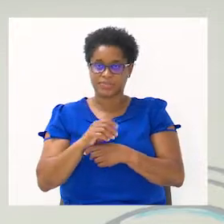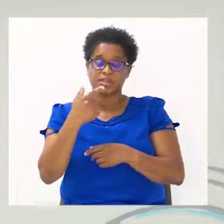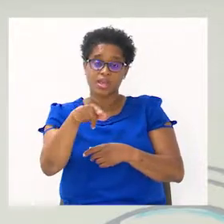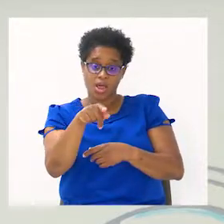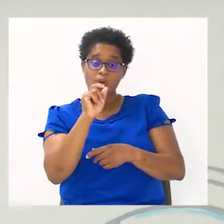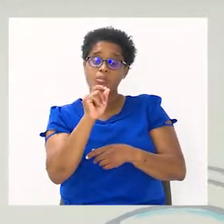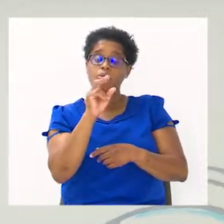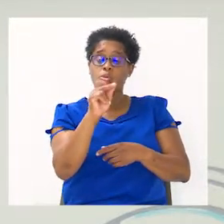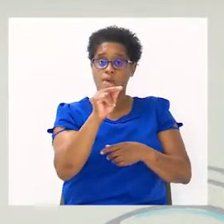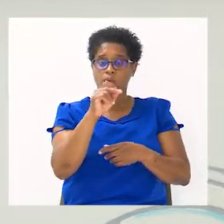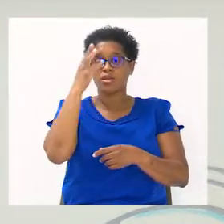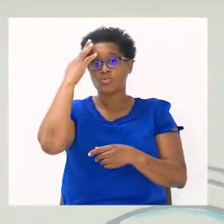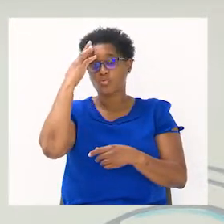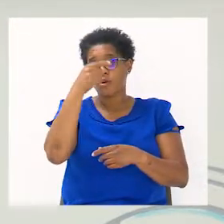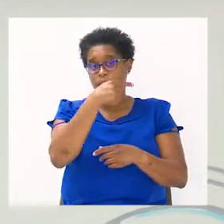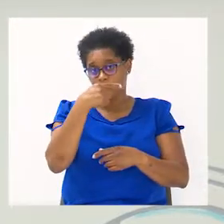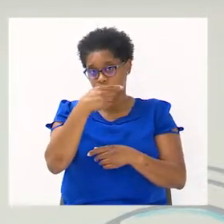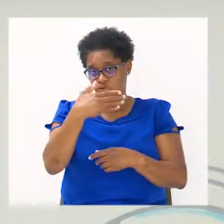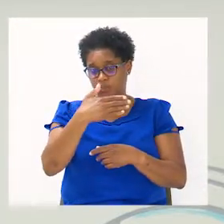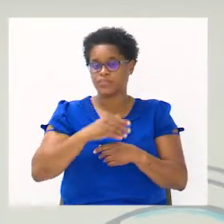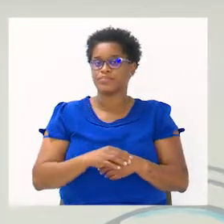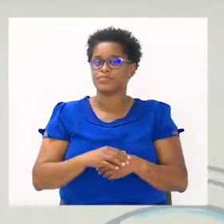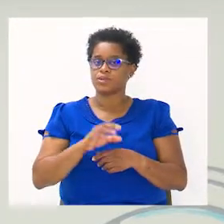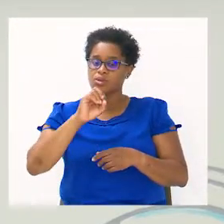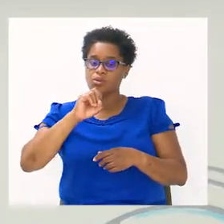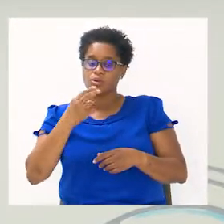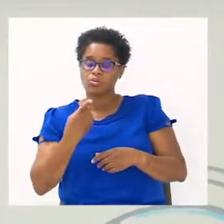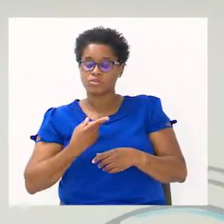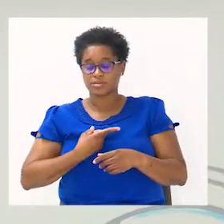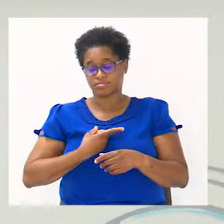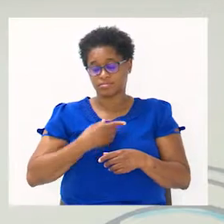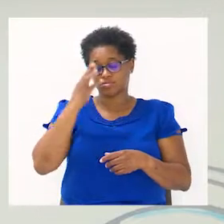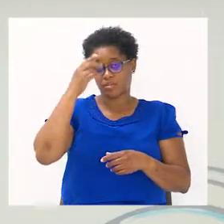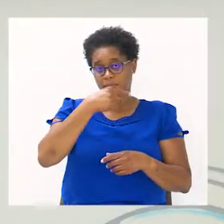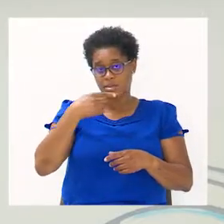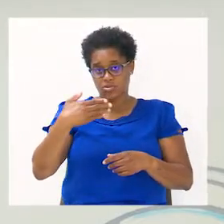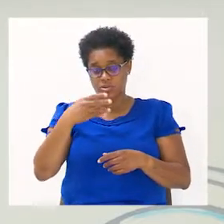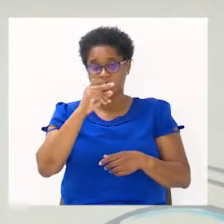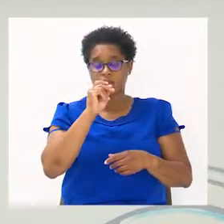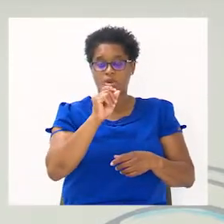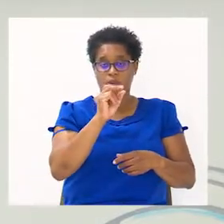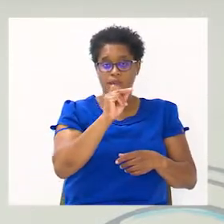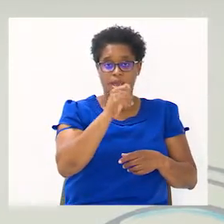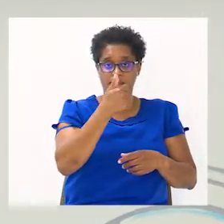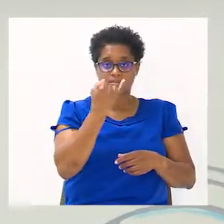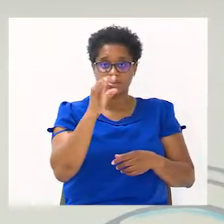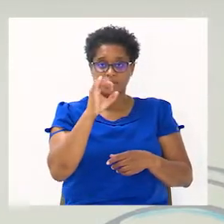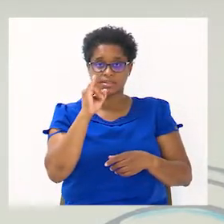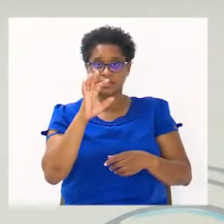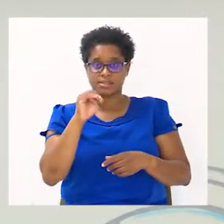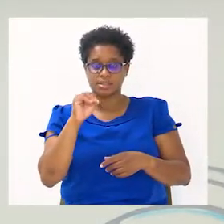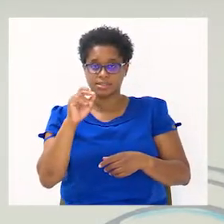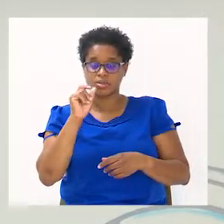ao número menos 1, ou seja, menos 1 é a abscissa do ponto A. O ponto